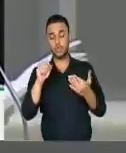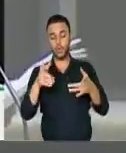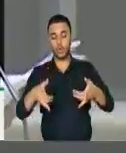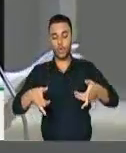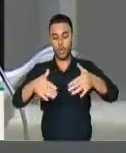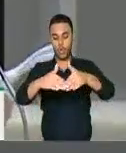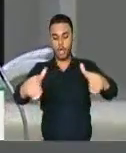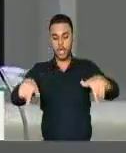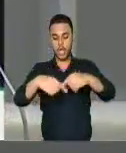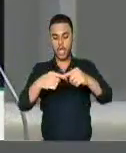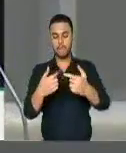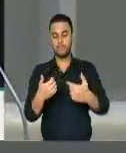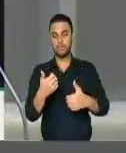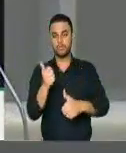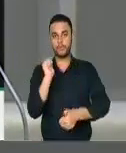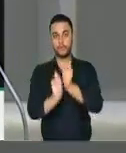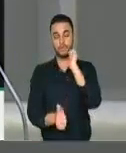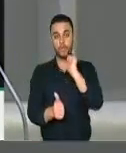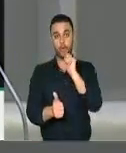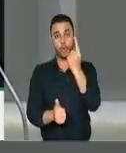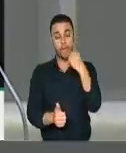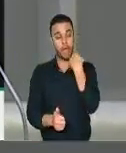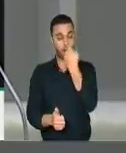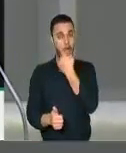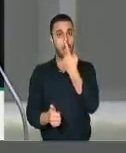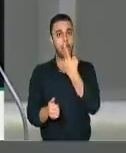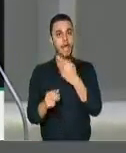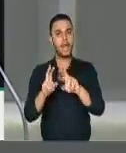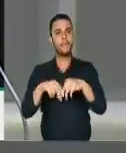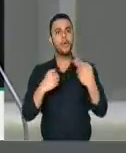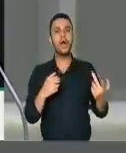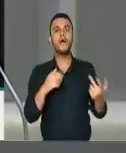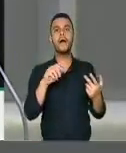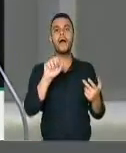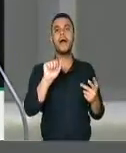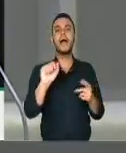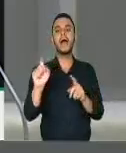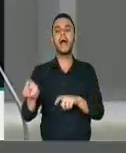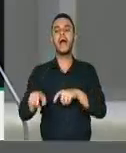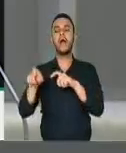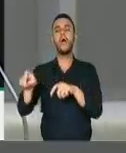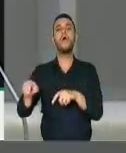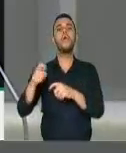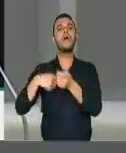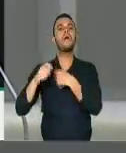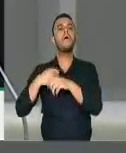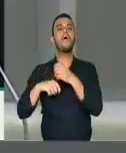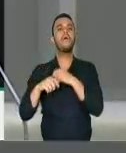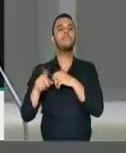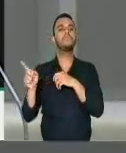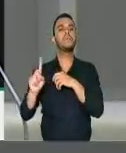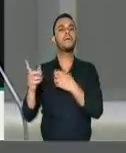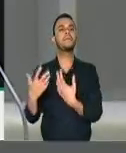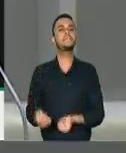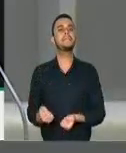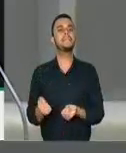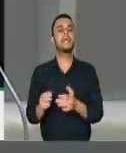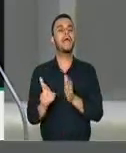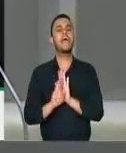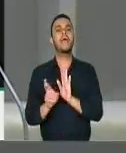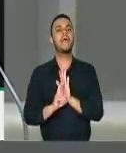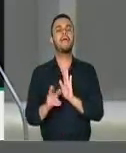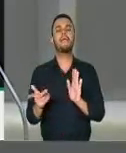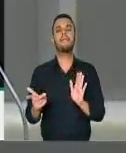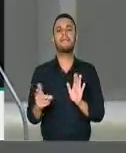do agronegócio, mineração e grilagem, que não aceitam regras para o lucro. Além dos